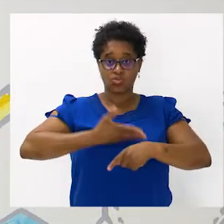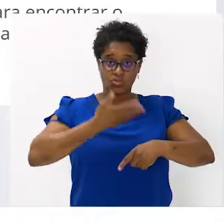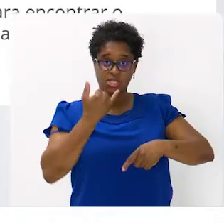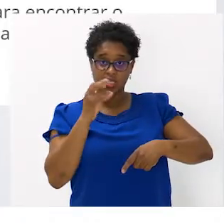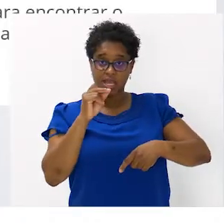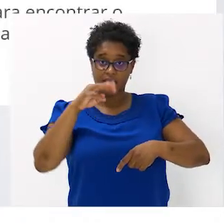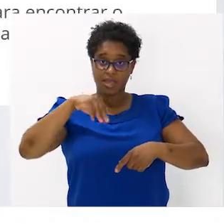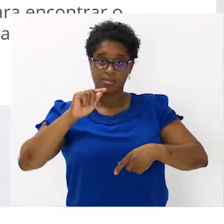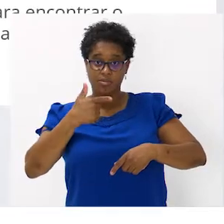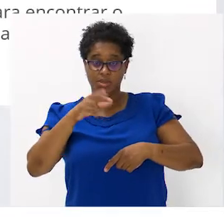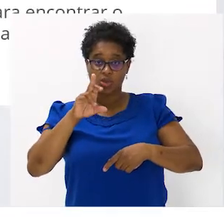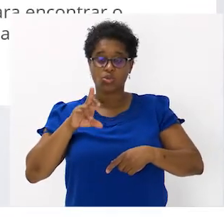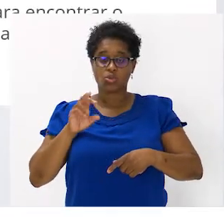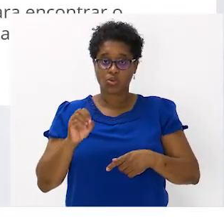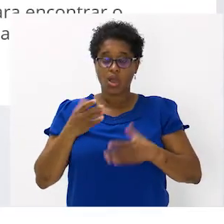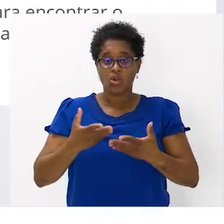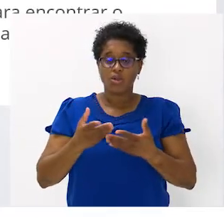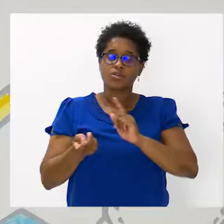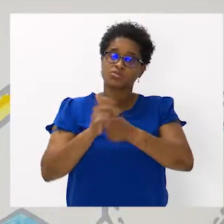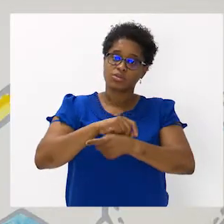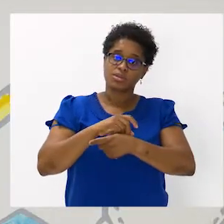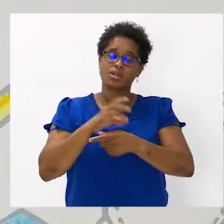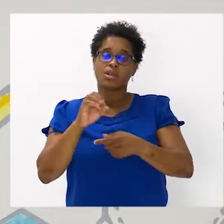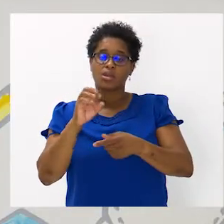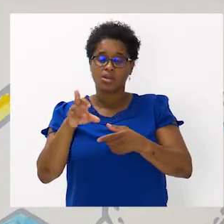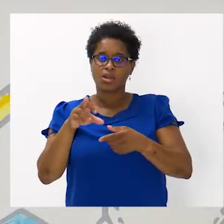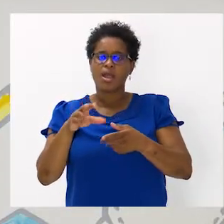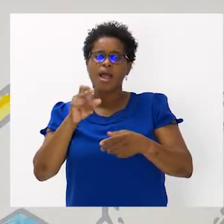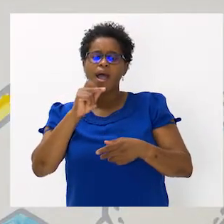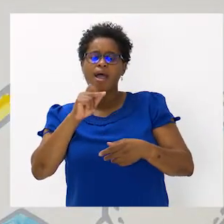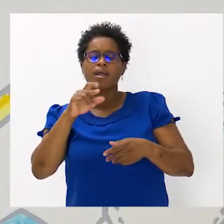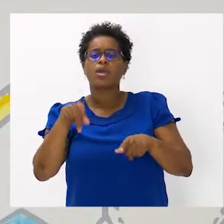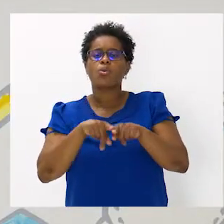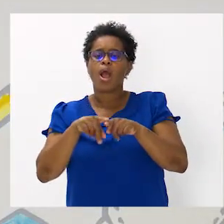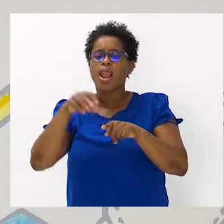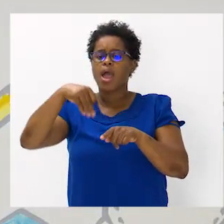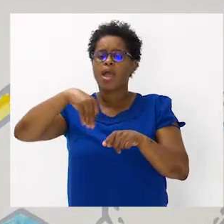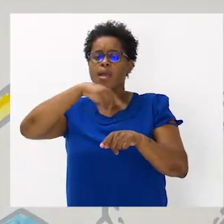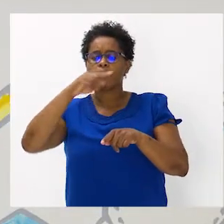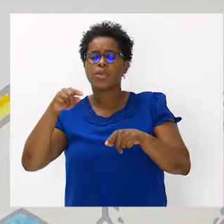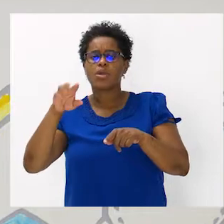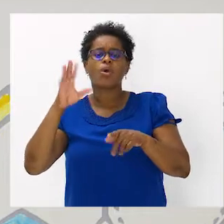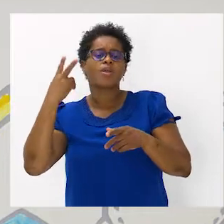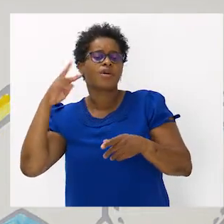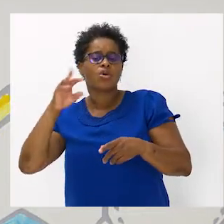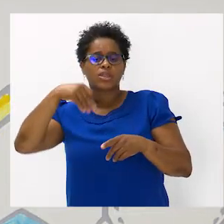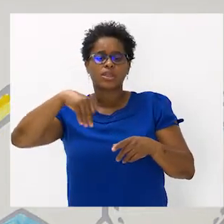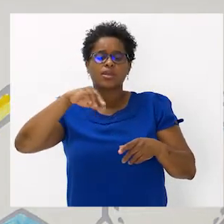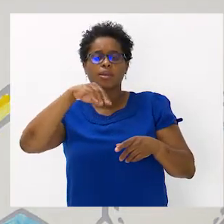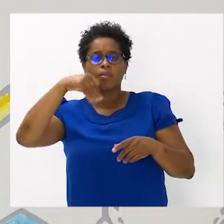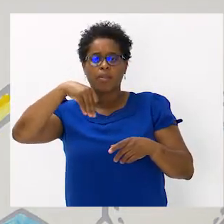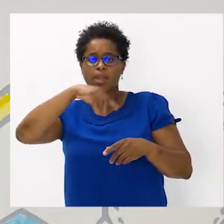diâmetro. Agora vamos substituir a fórmula. A área é igual a π. Qual é o valor de π? Então,